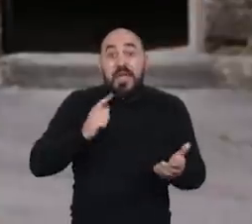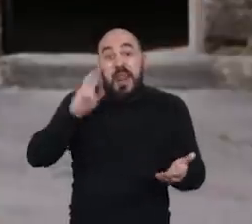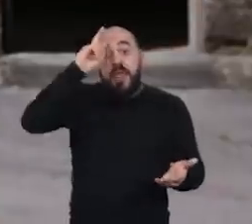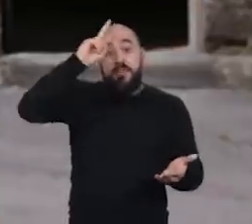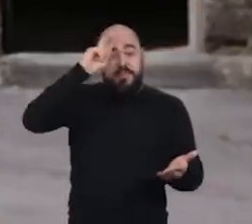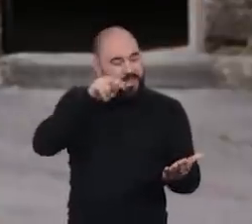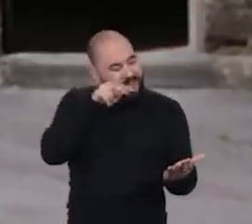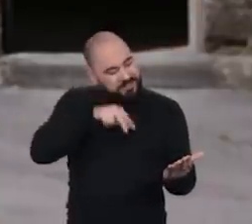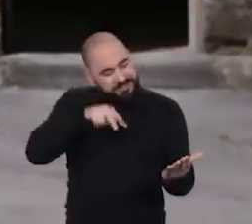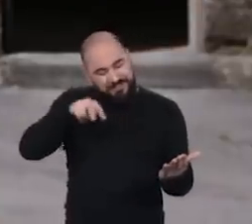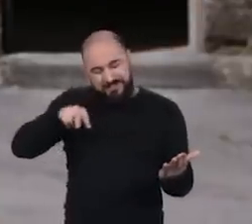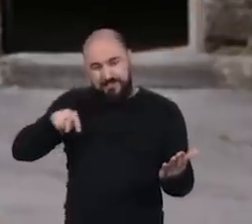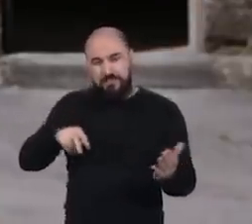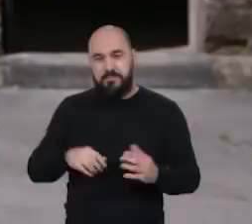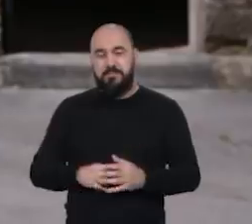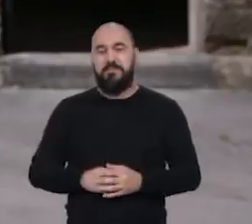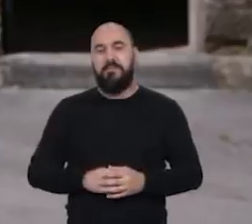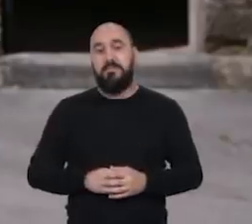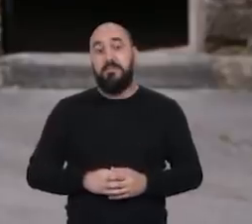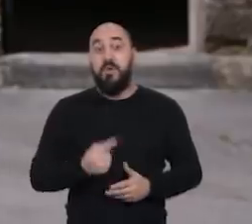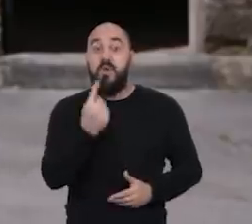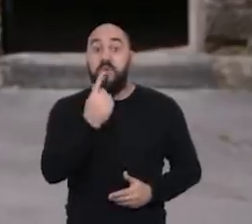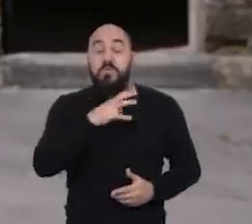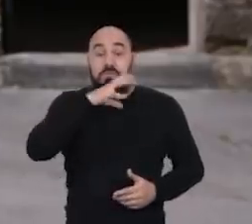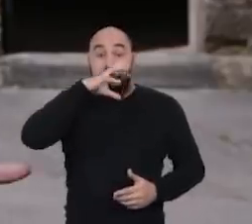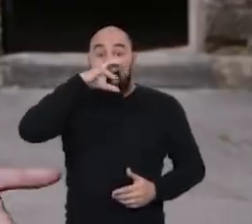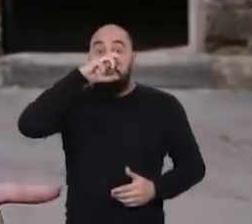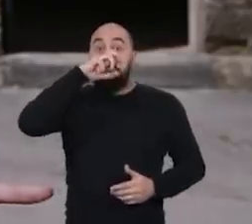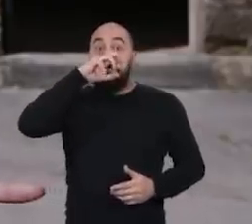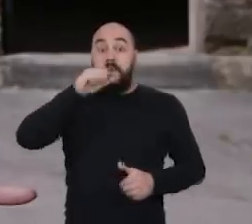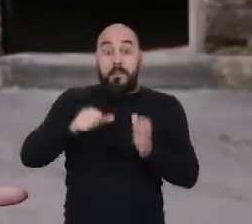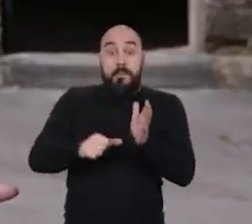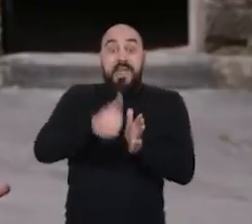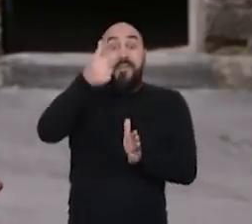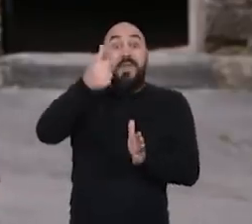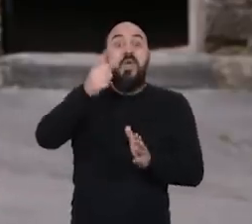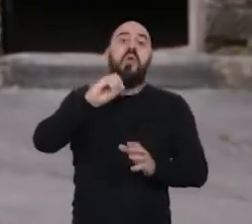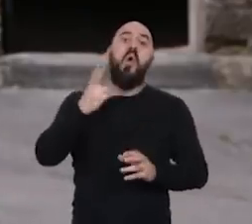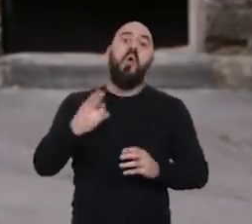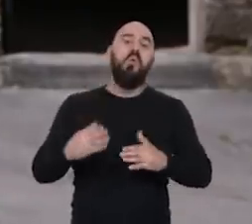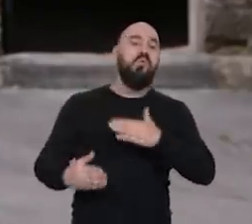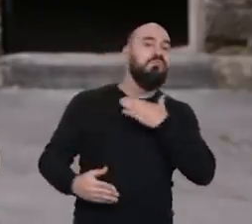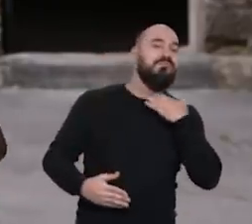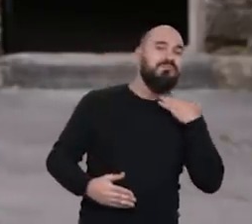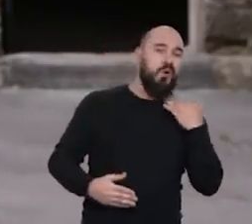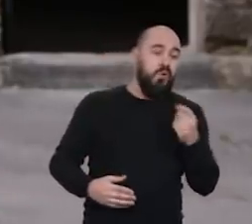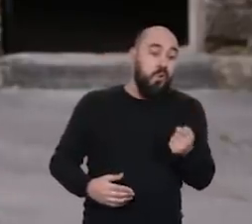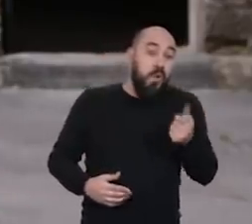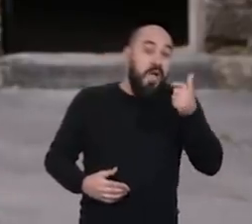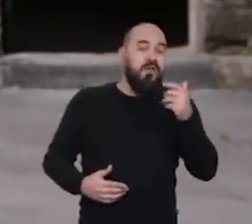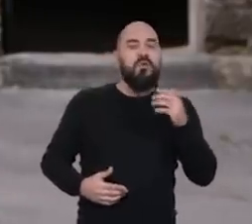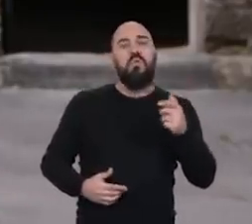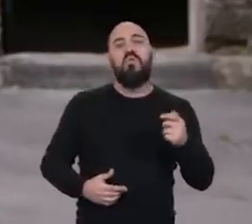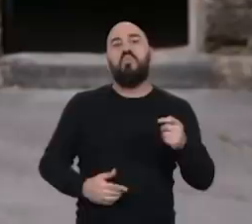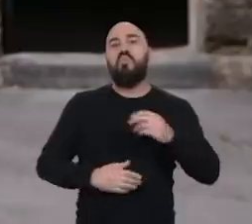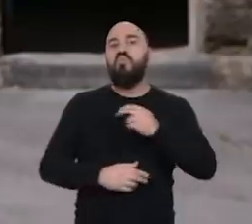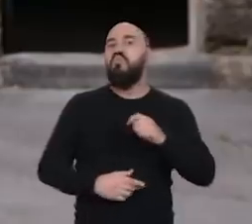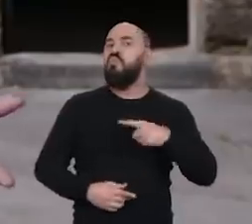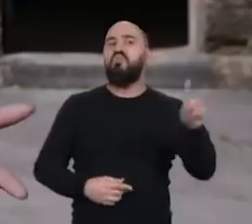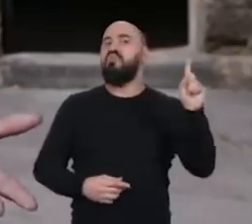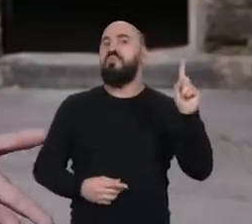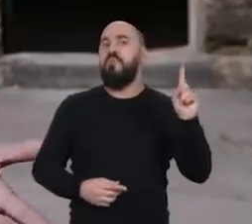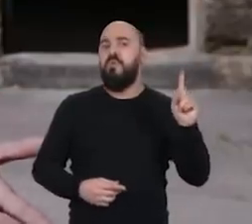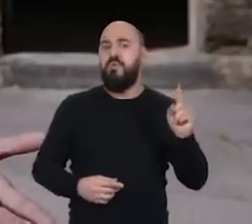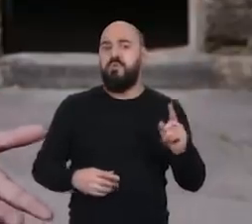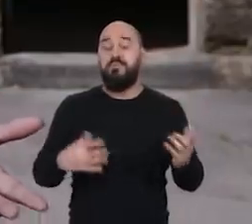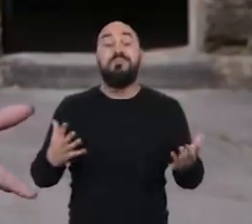Um suspiro, o último ou o primeiro? O fôlego de vida é a primeira dádiva de Deus diretamente concedida ao homem, mas e quando